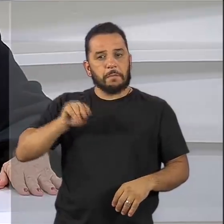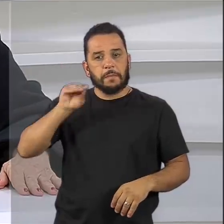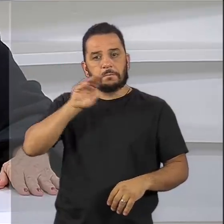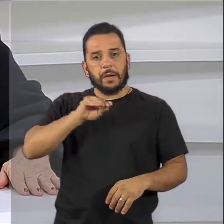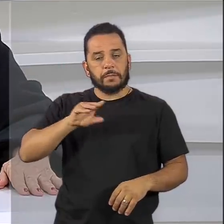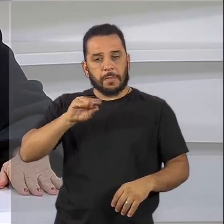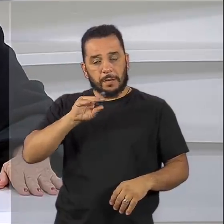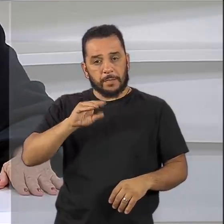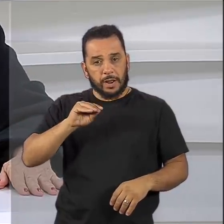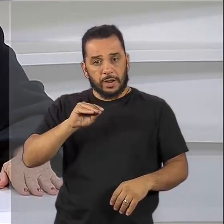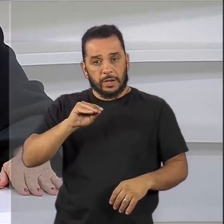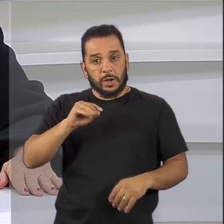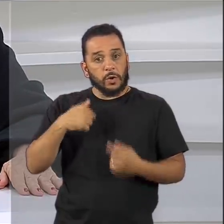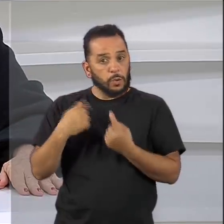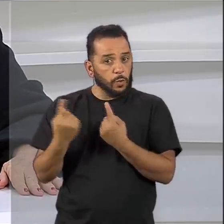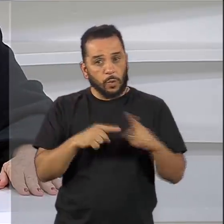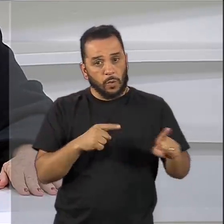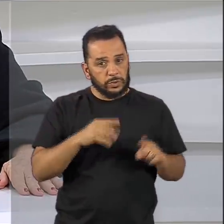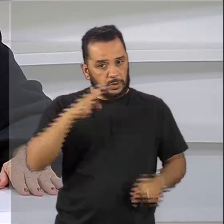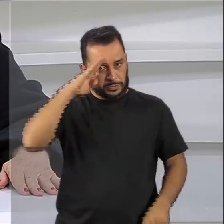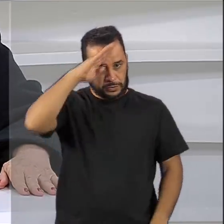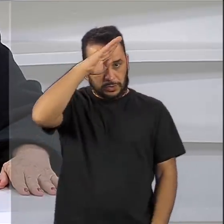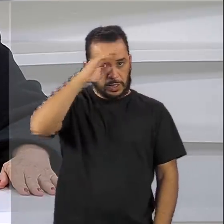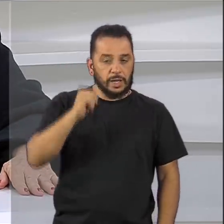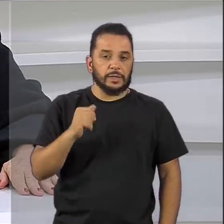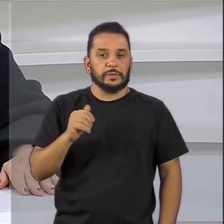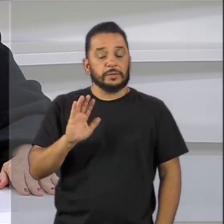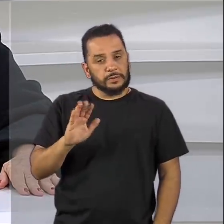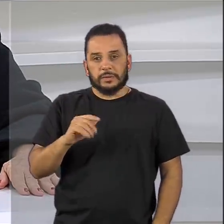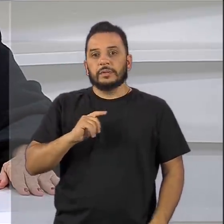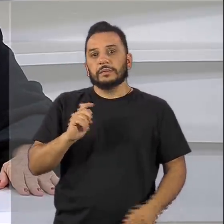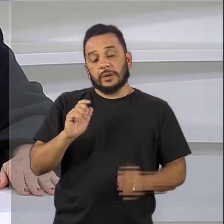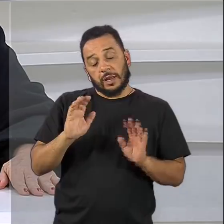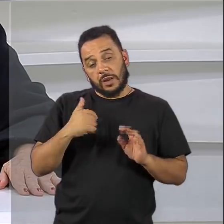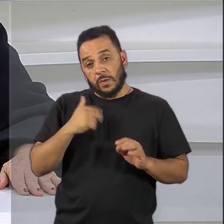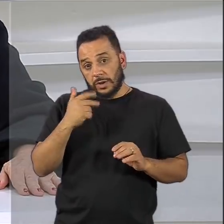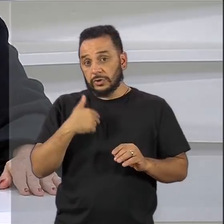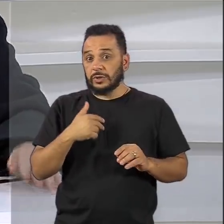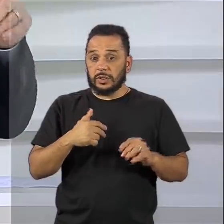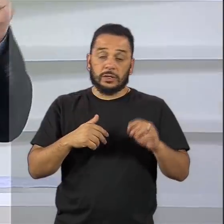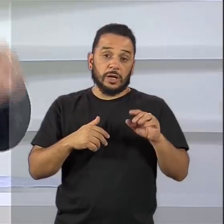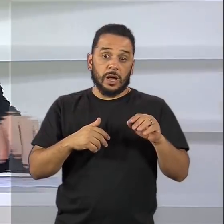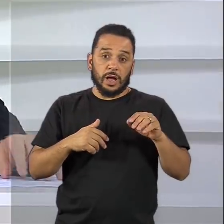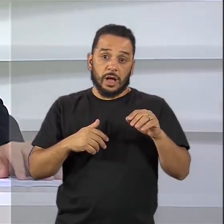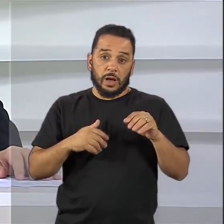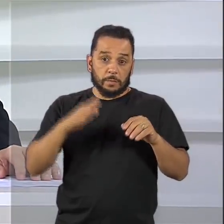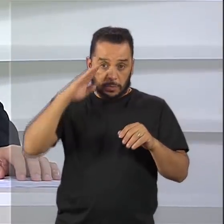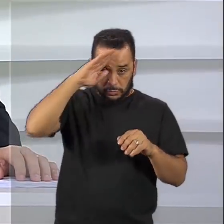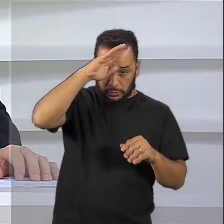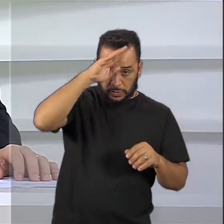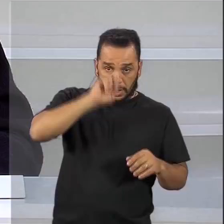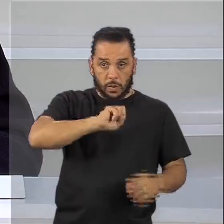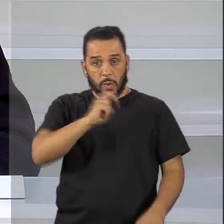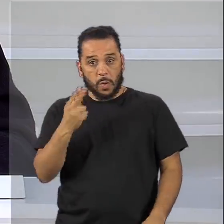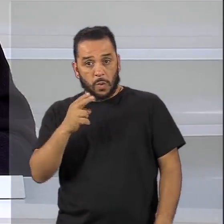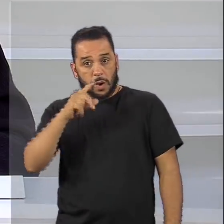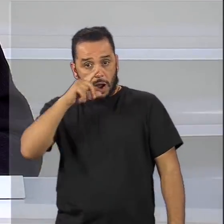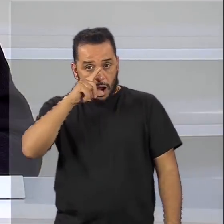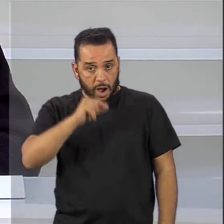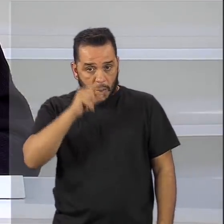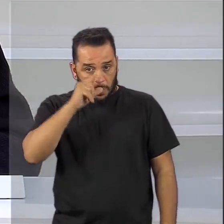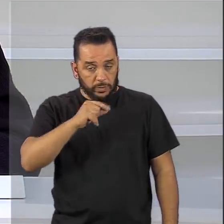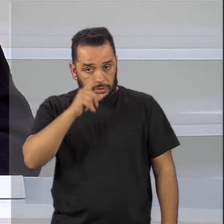cabe os três. Tem que ser ou o Alckmin ou o Bolsonaro. Clóvis. Eu vou me